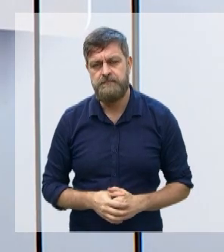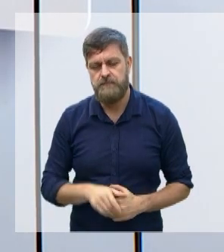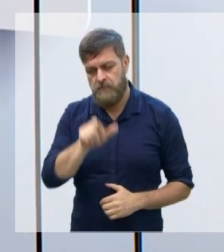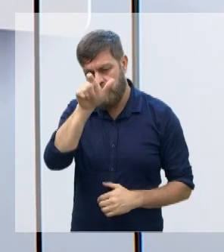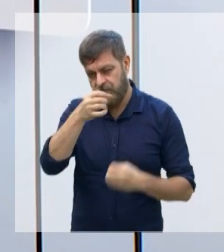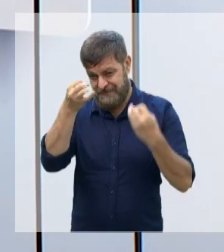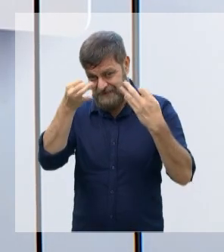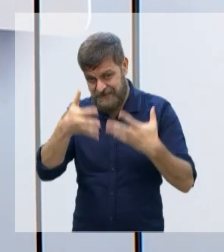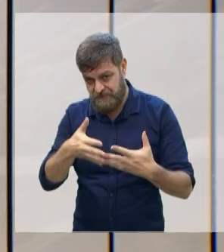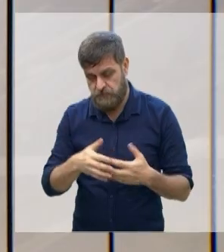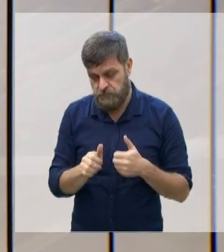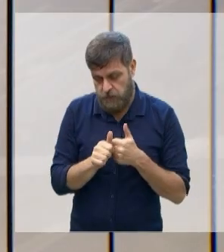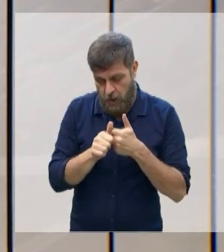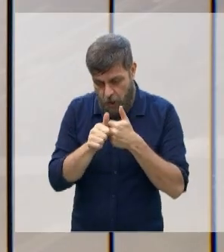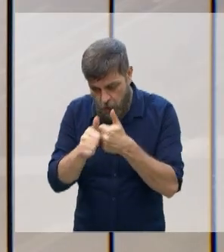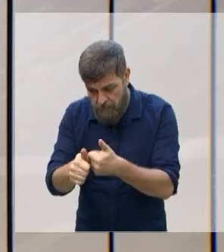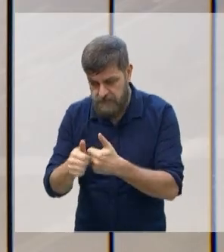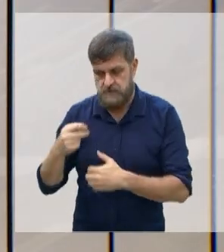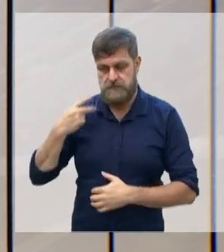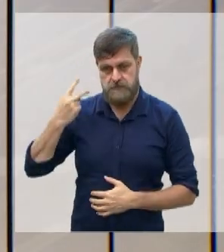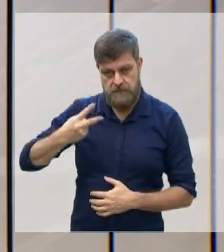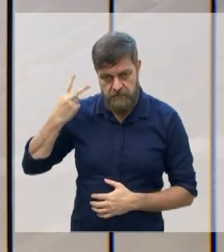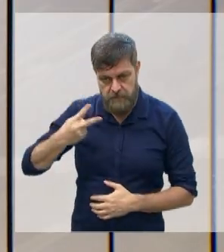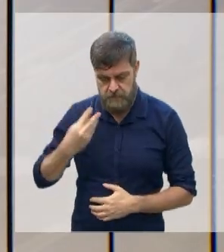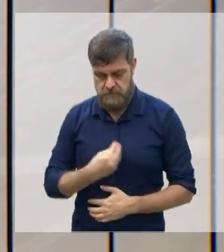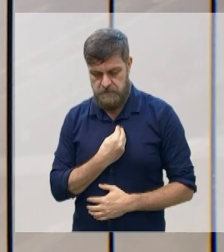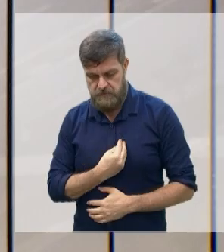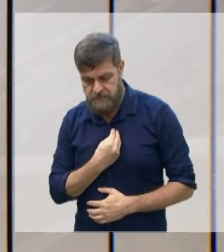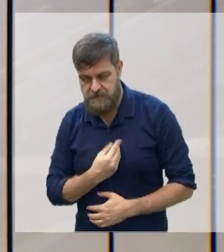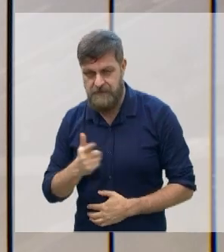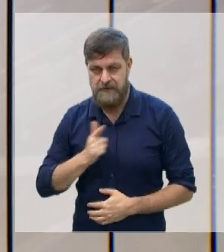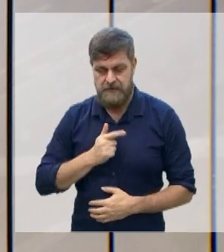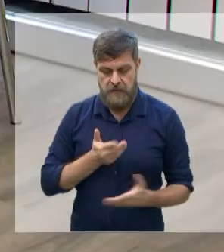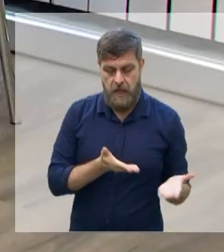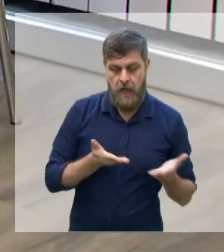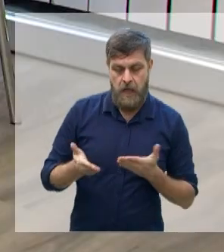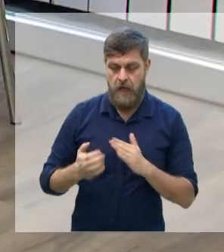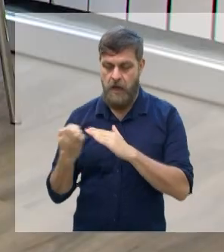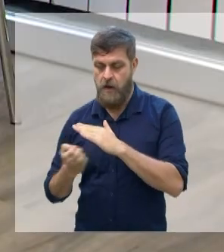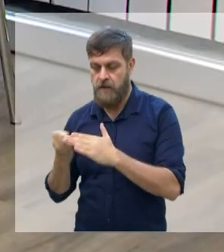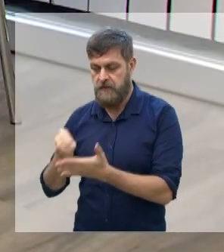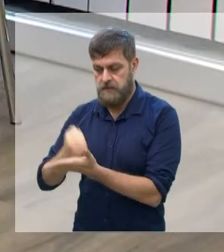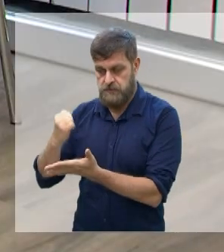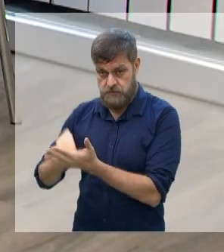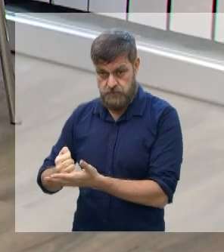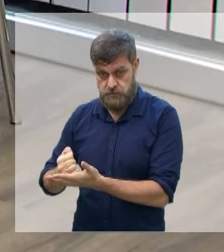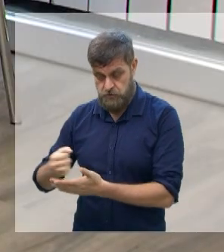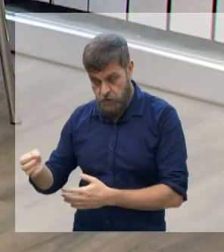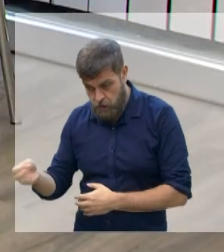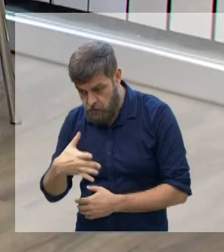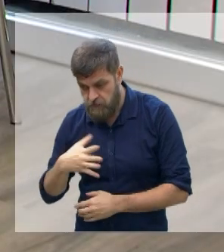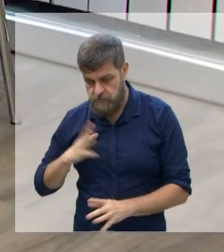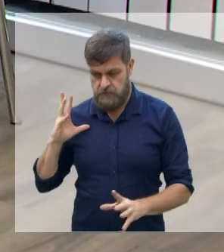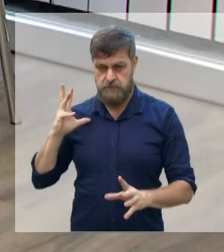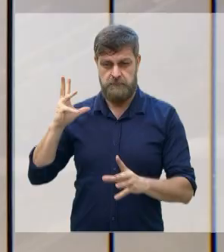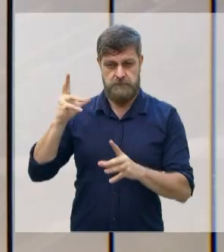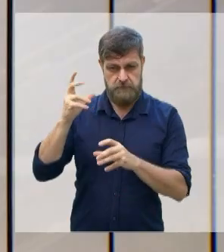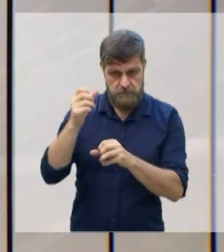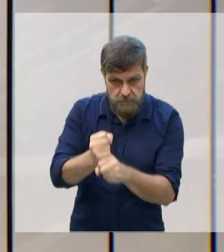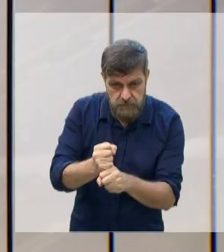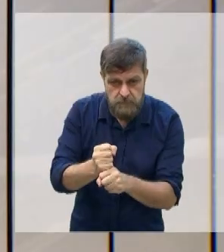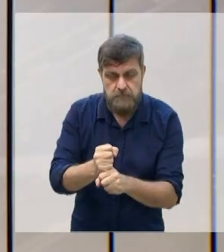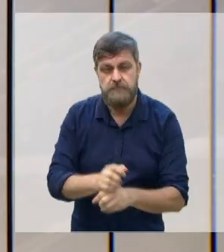falou desse acompanhamento da importância nós temos aí uma nova licitação pra digamos que fechar todo esse ciclo